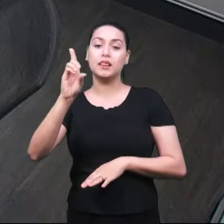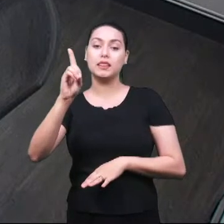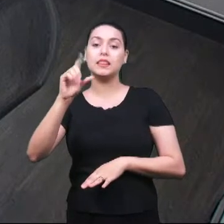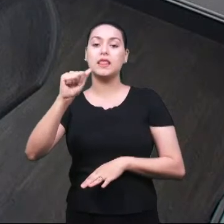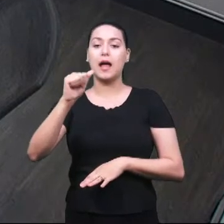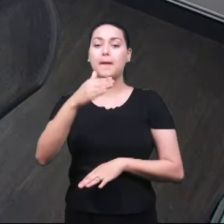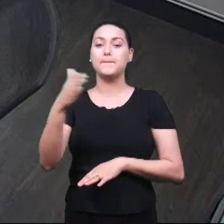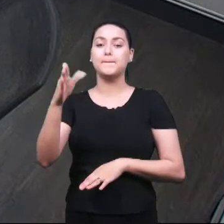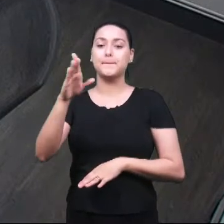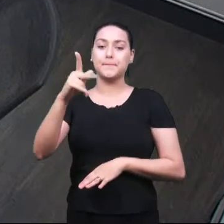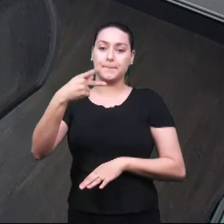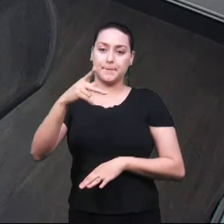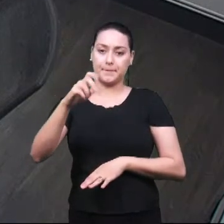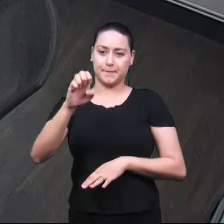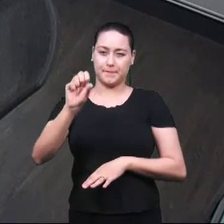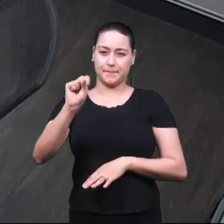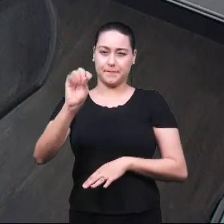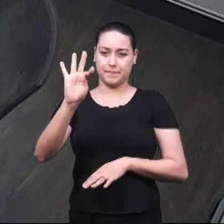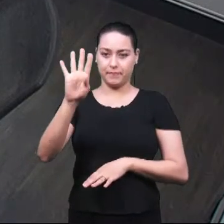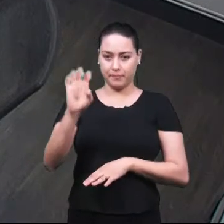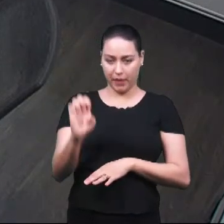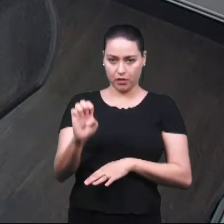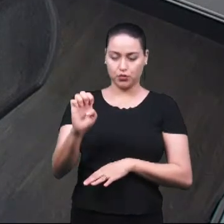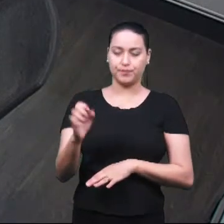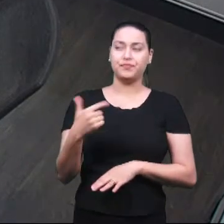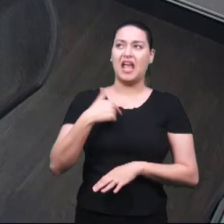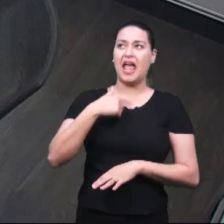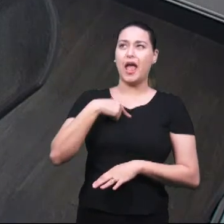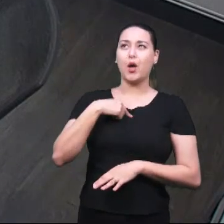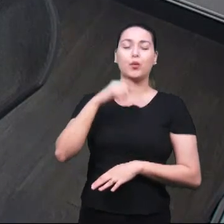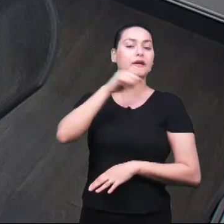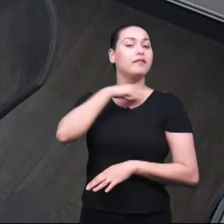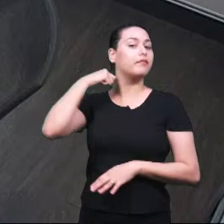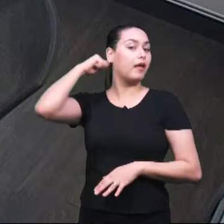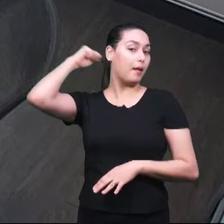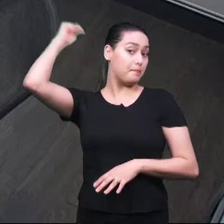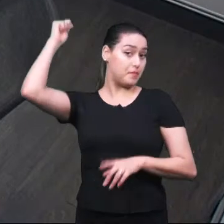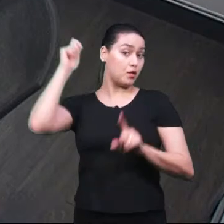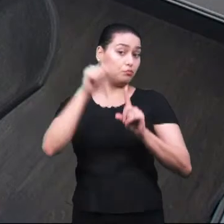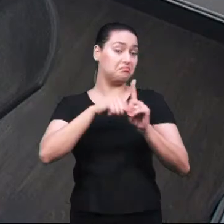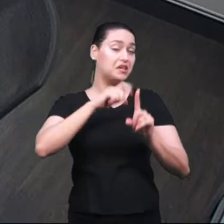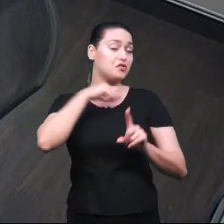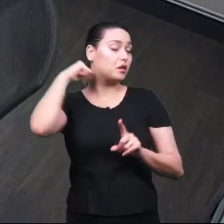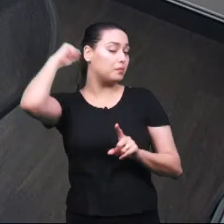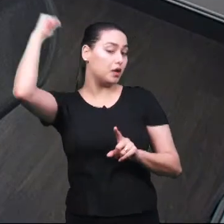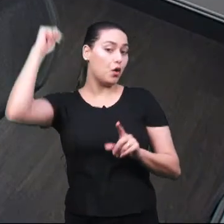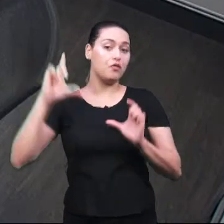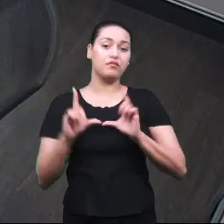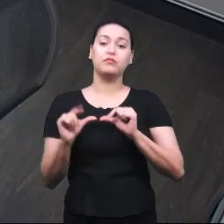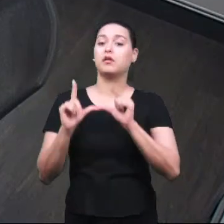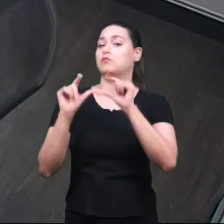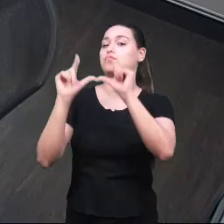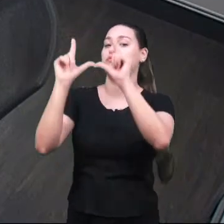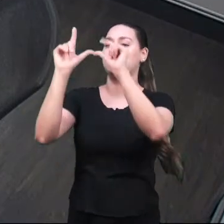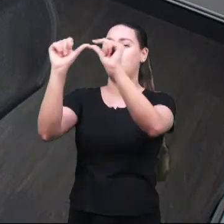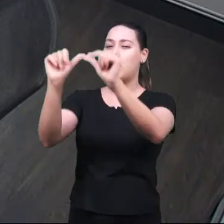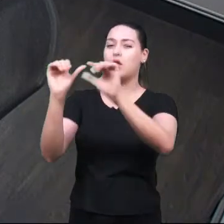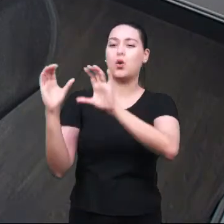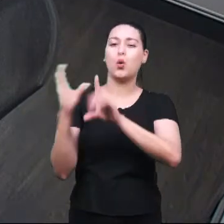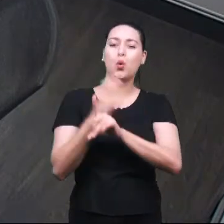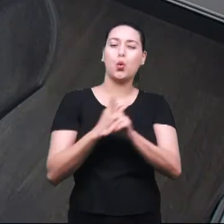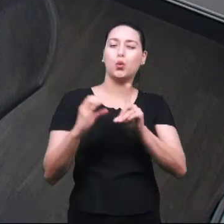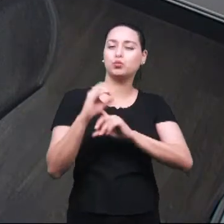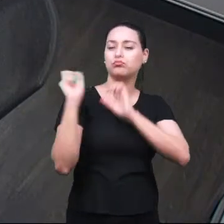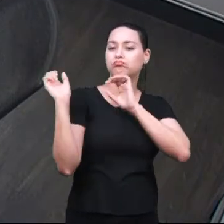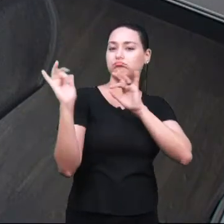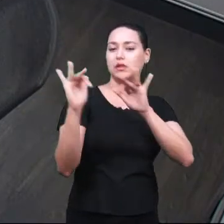abril. Fizemos lá alguns cultos. Foram cultos muito abençoados, uma média de 25, 30